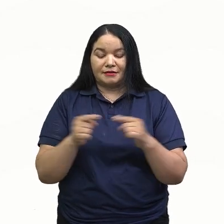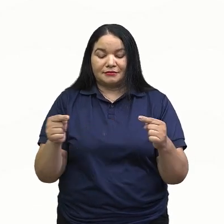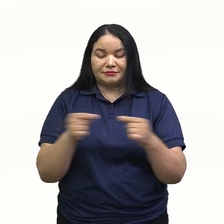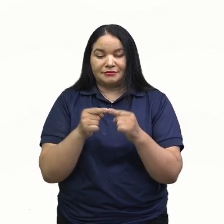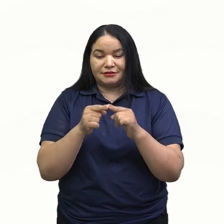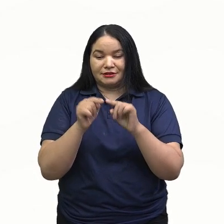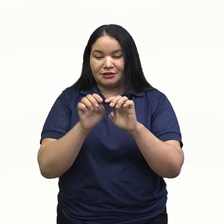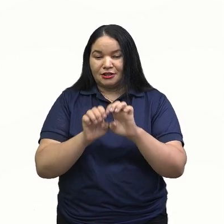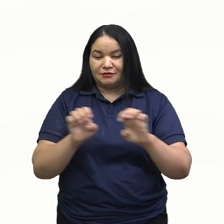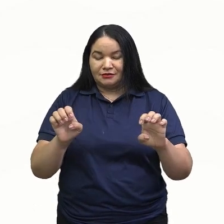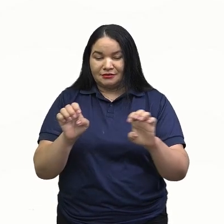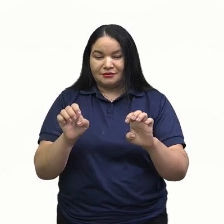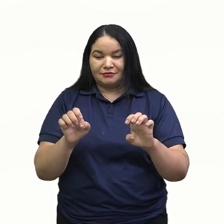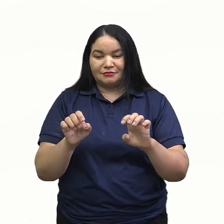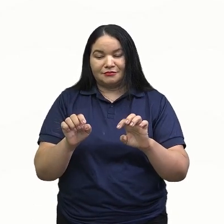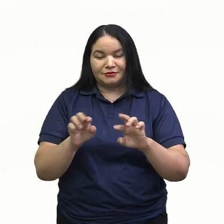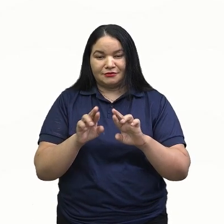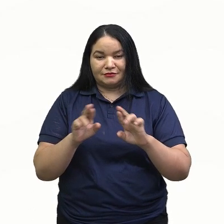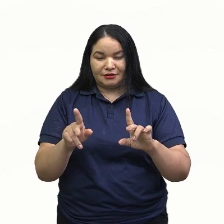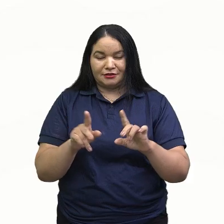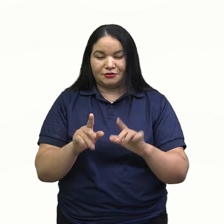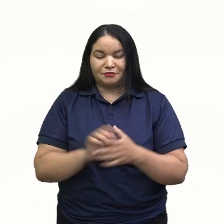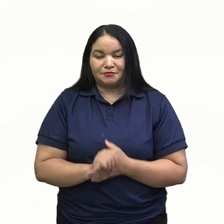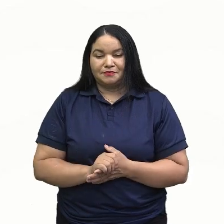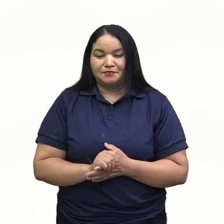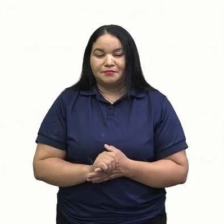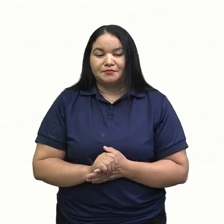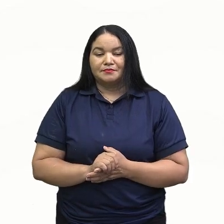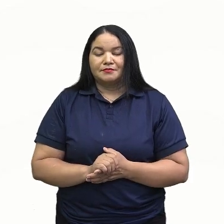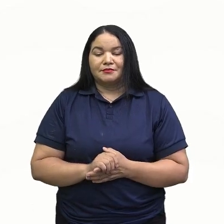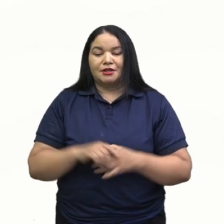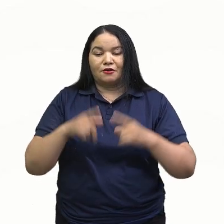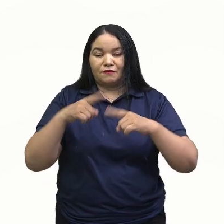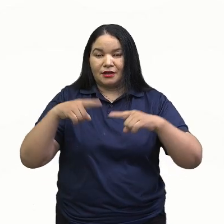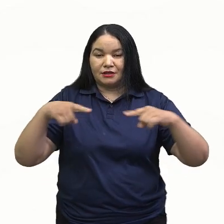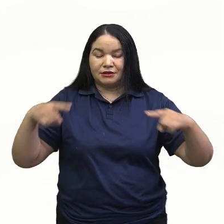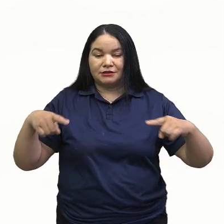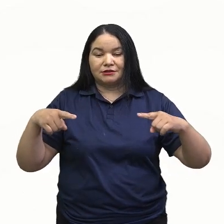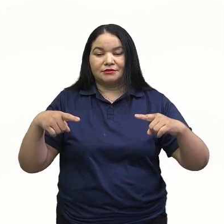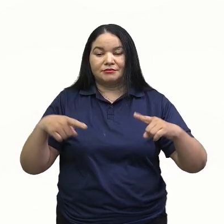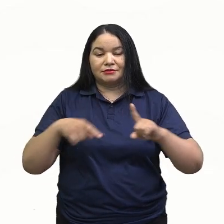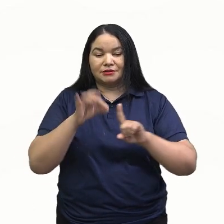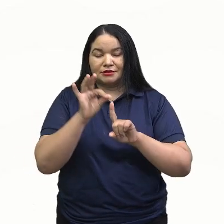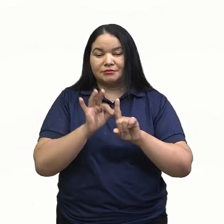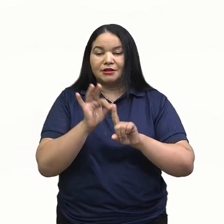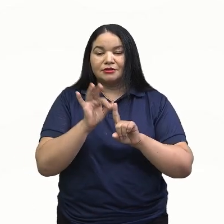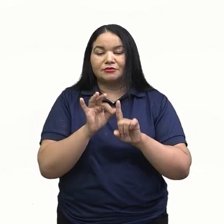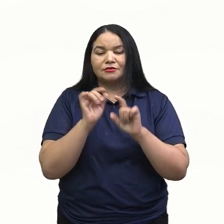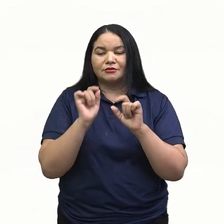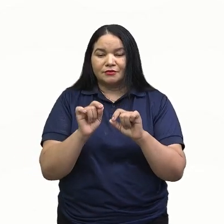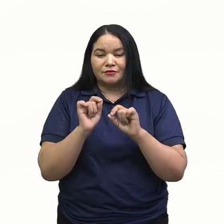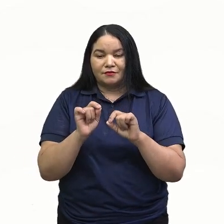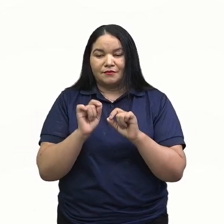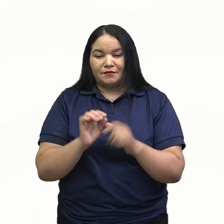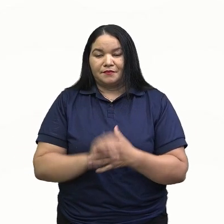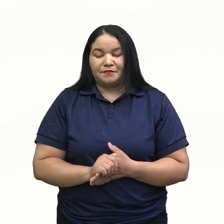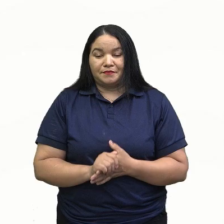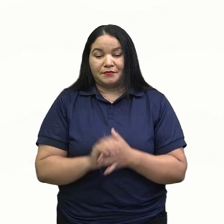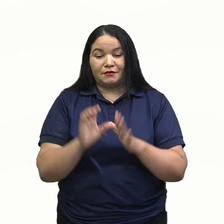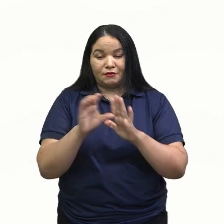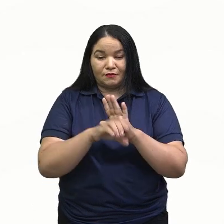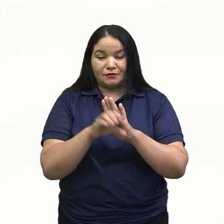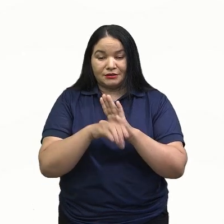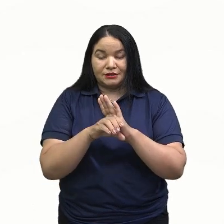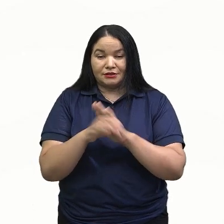é um pouco diferente. Olha só. Variação de temperatura. A variação de temperatura é